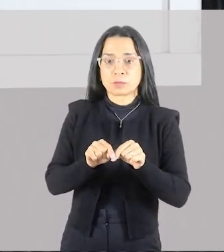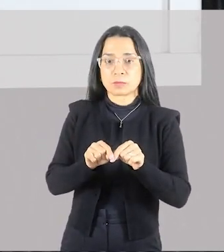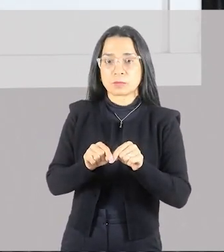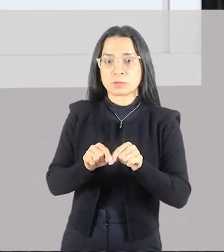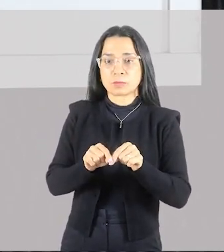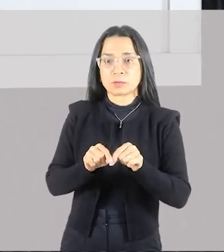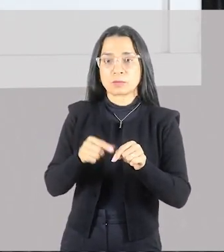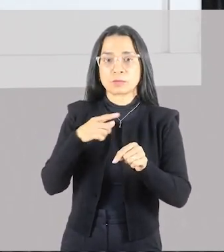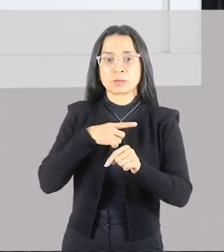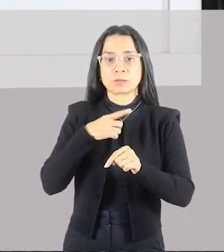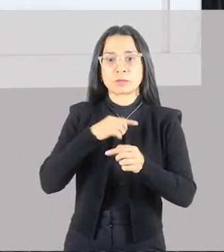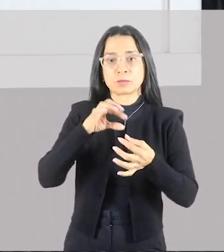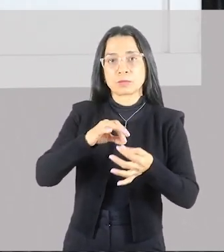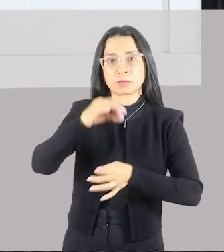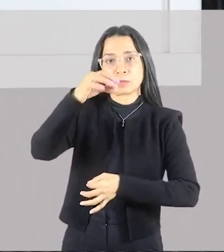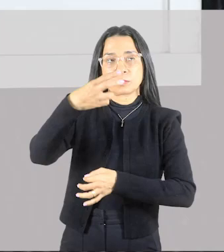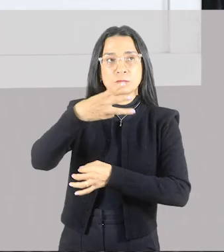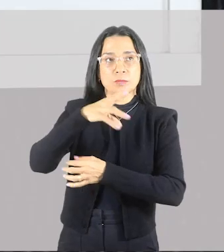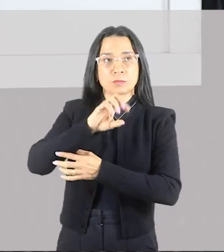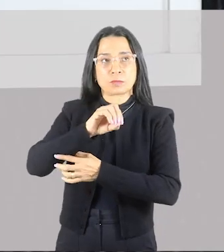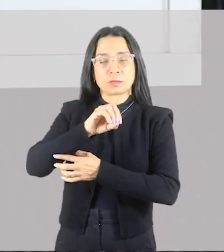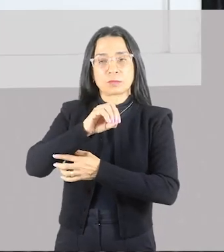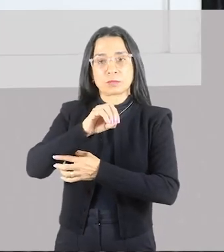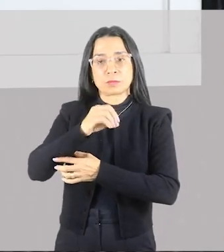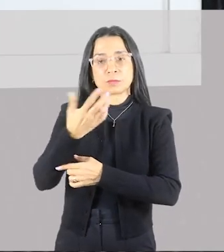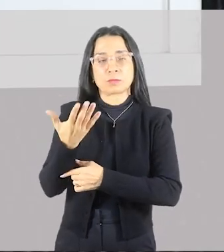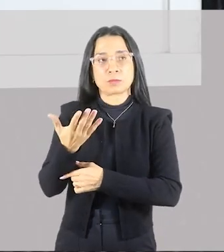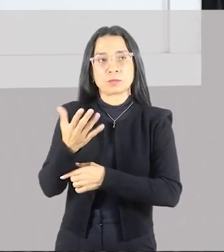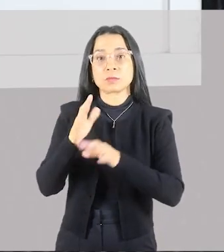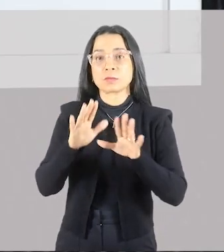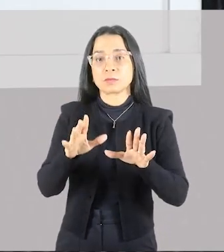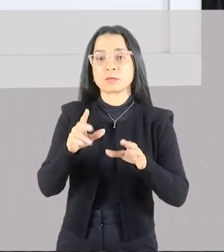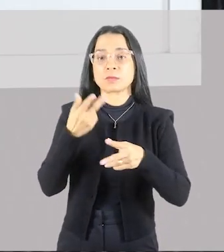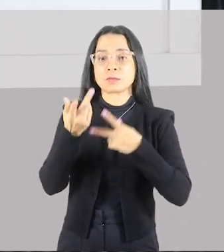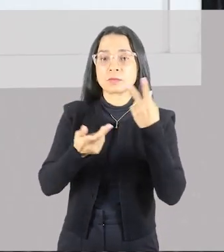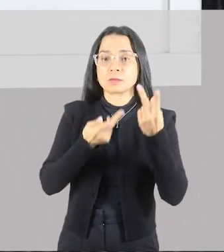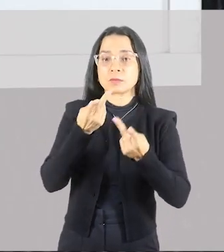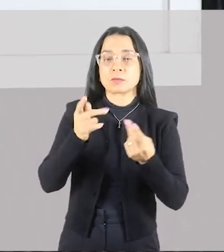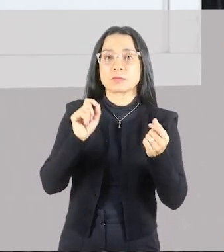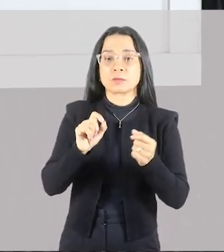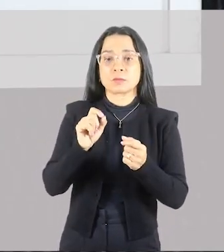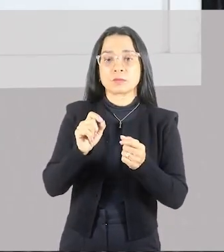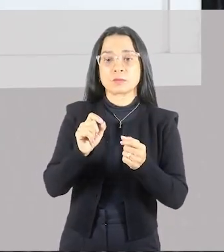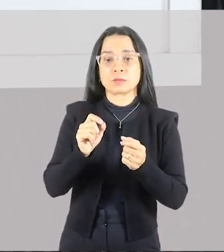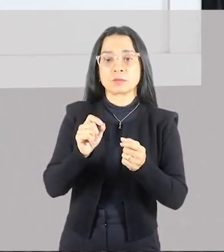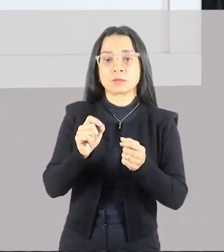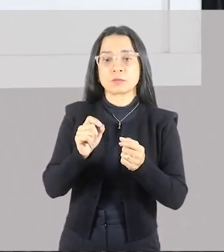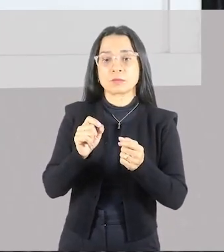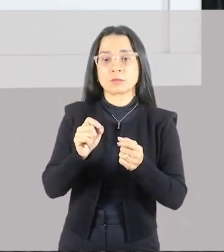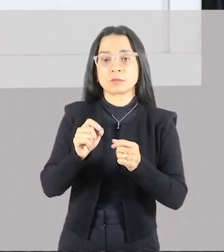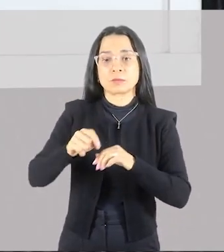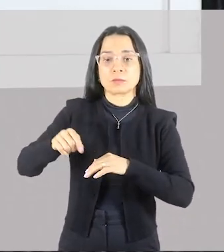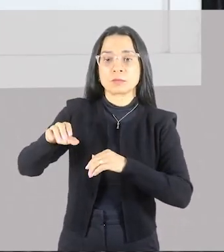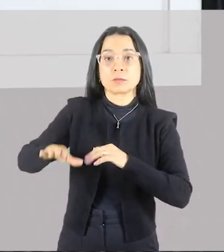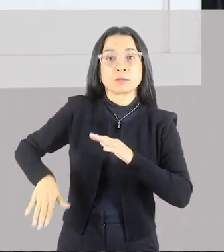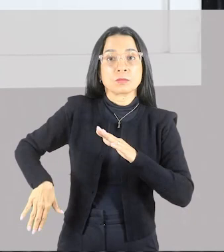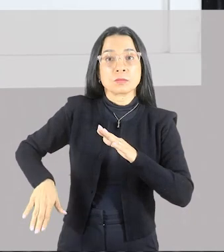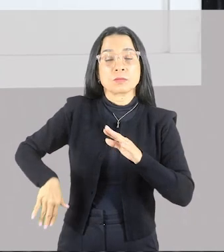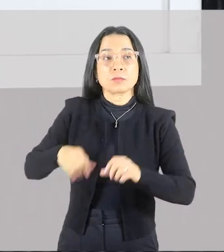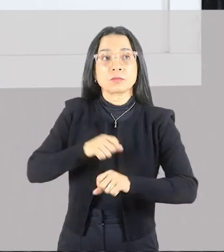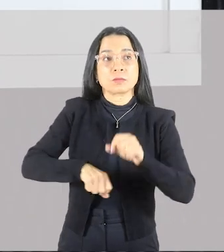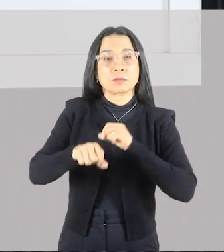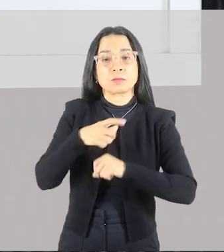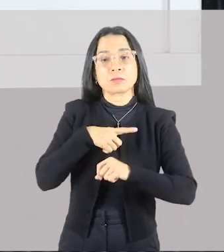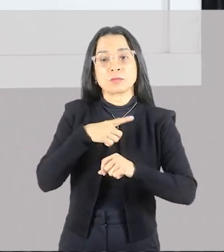30, ele fez um recuo aqui, ó. Mas ele já até falou que essa piscina aqui tem 400